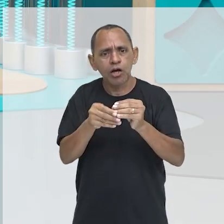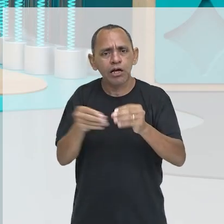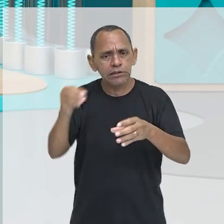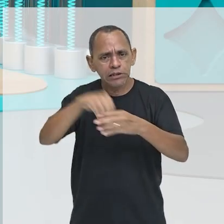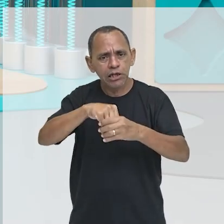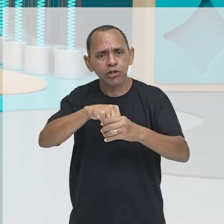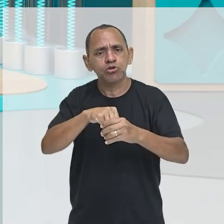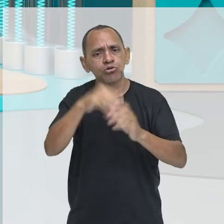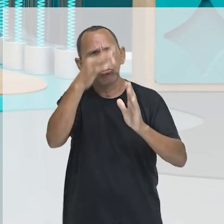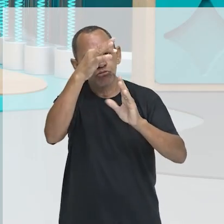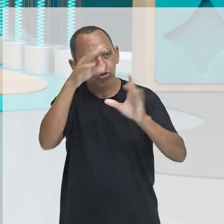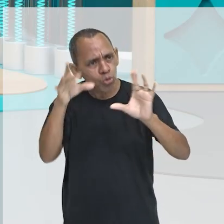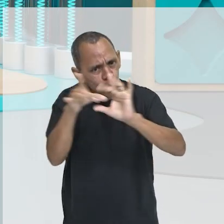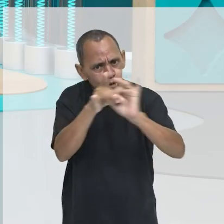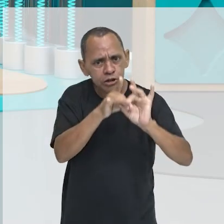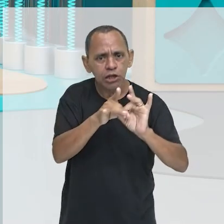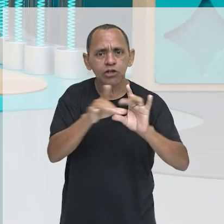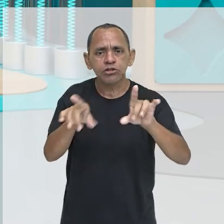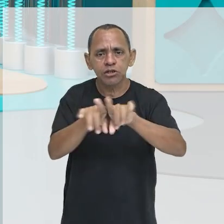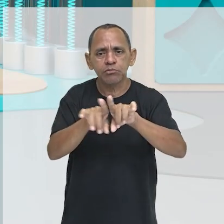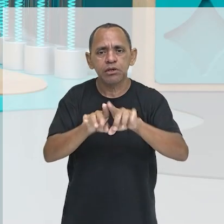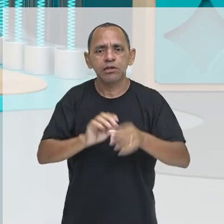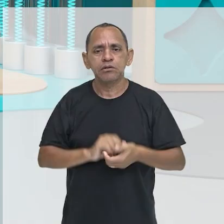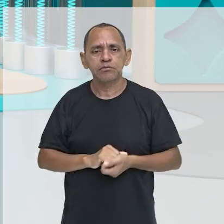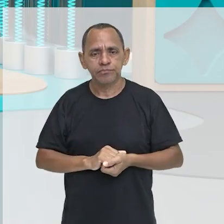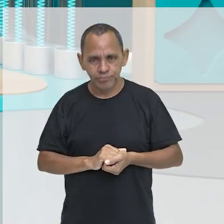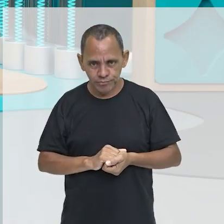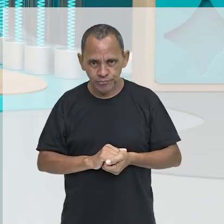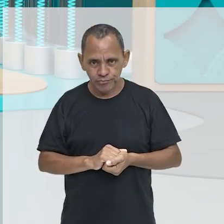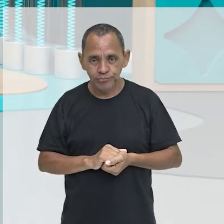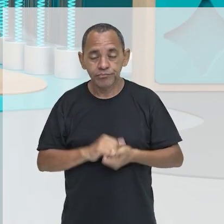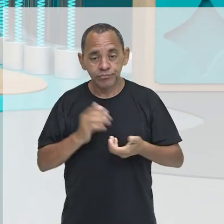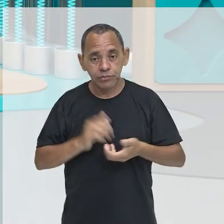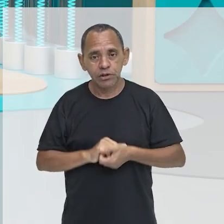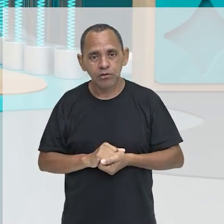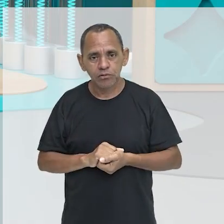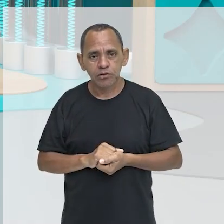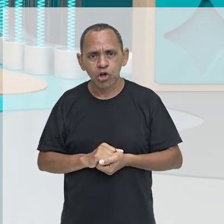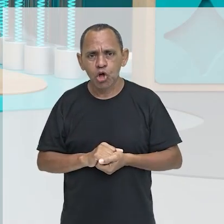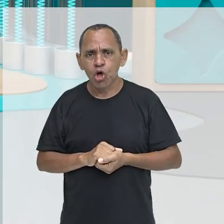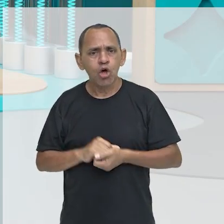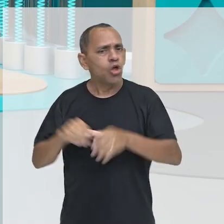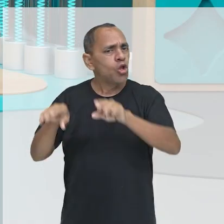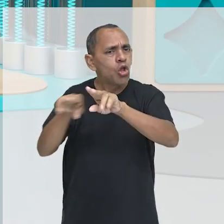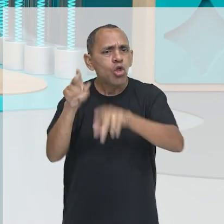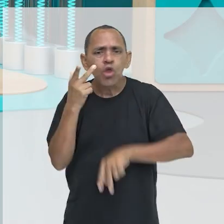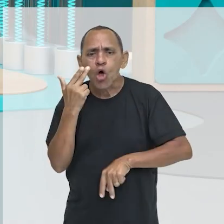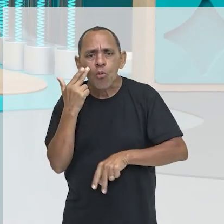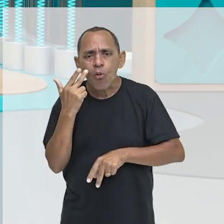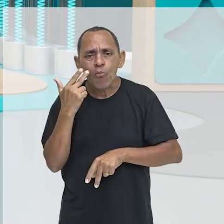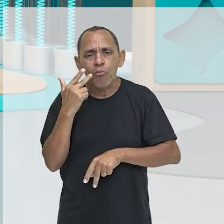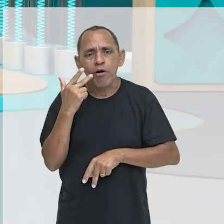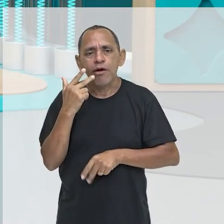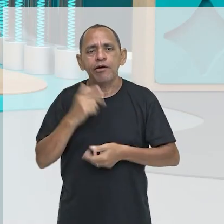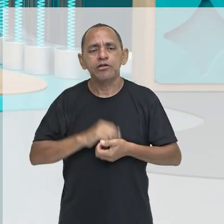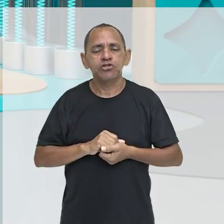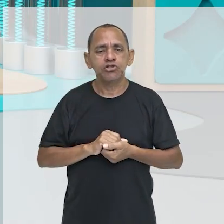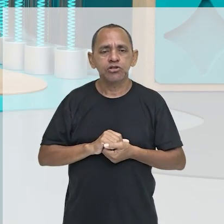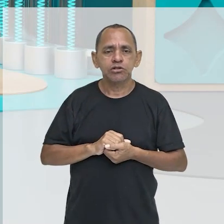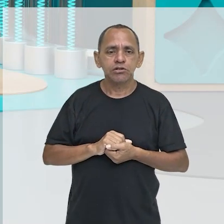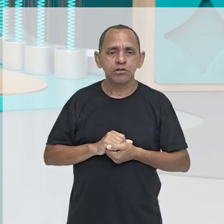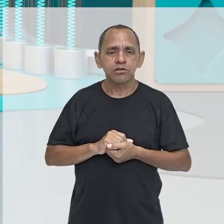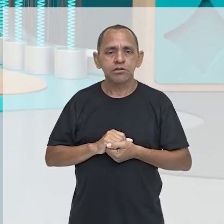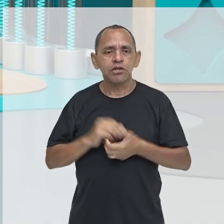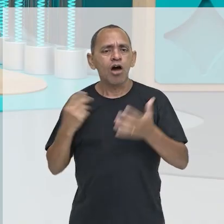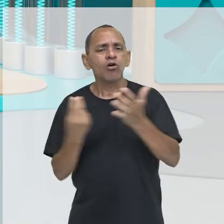então estamos diante aí de um erro bem grave e normalmente isso não acontece. Então, as imagens presentes no texto, elas dizem